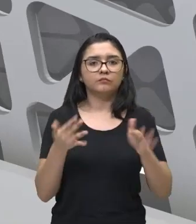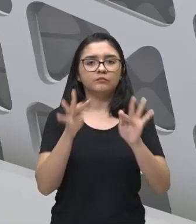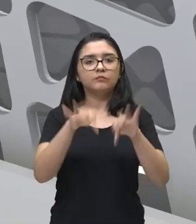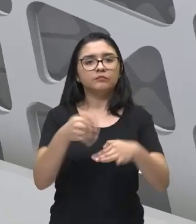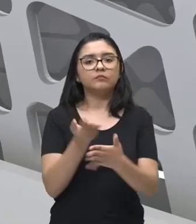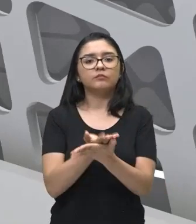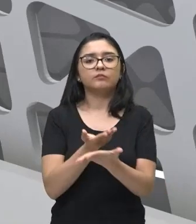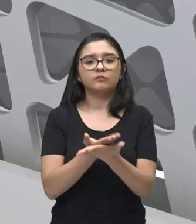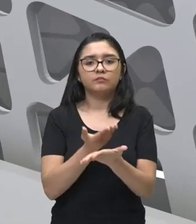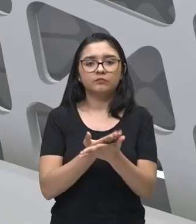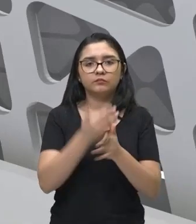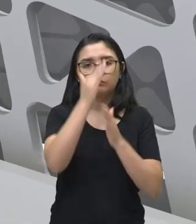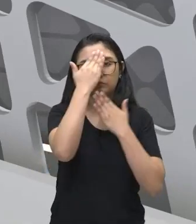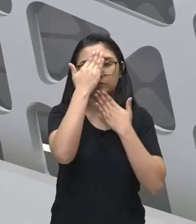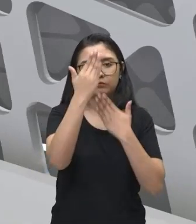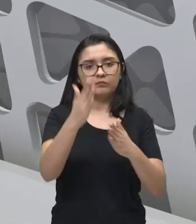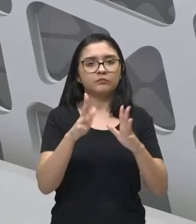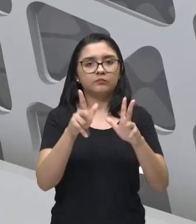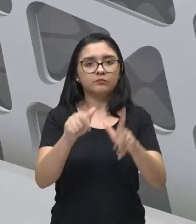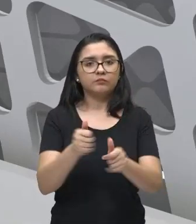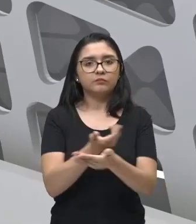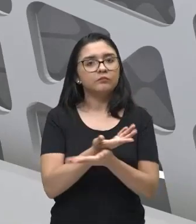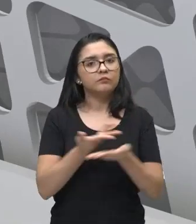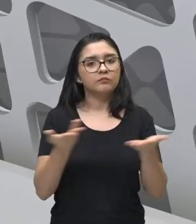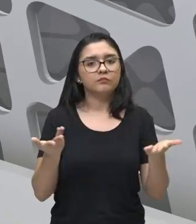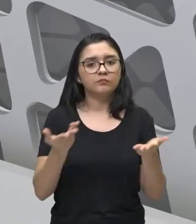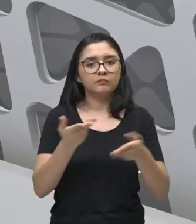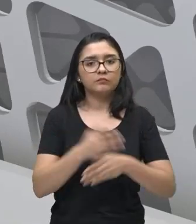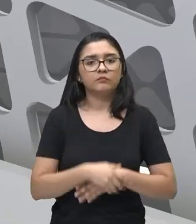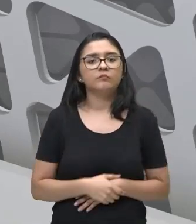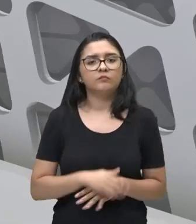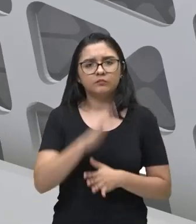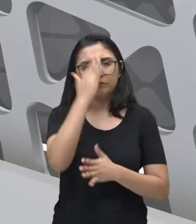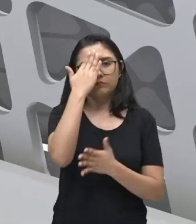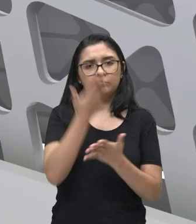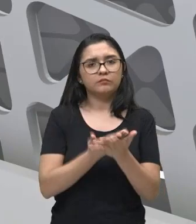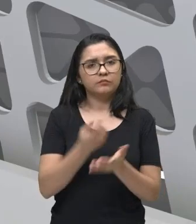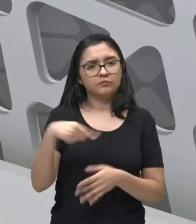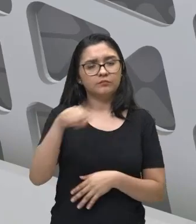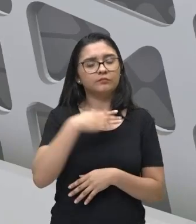final aí. Muito obrigada a todos, que eu acredito